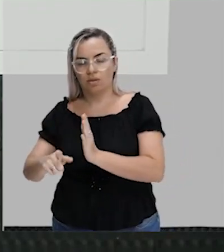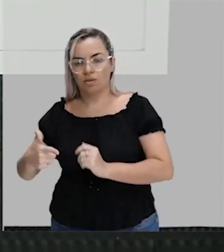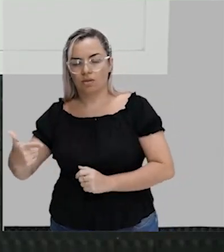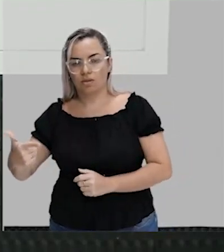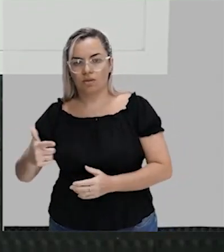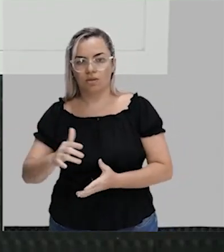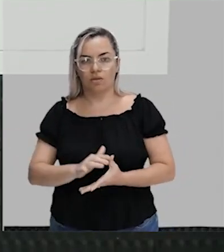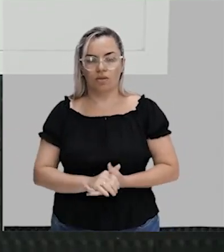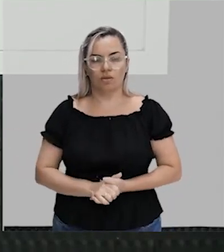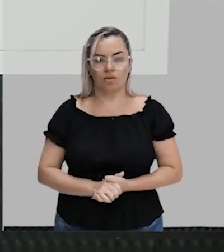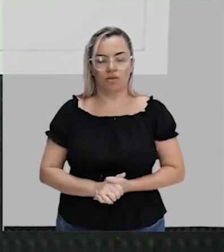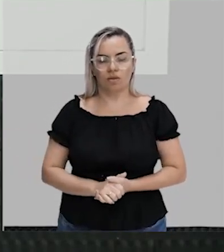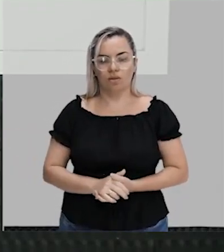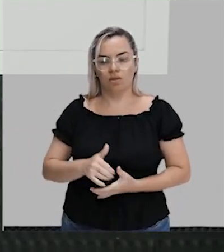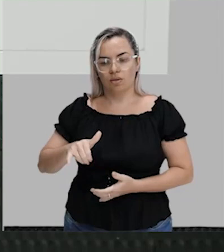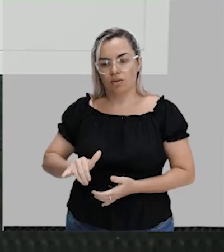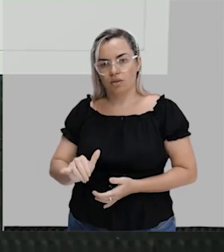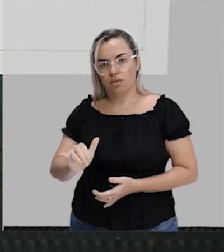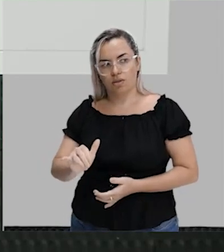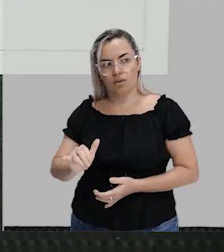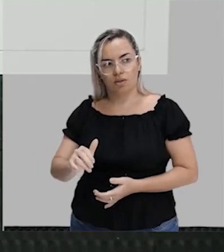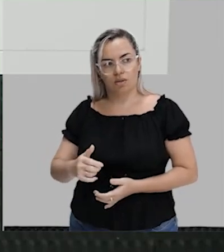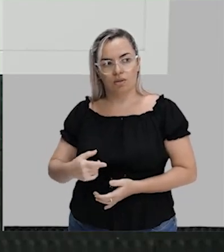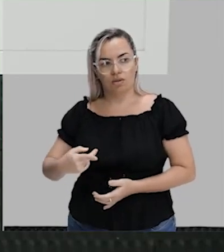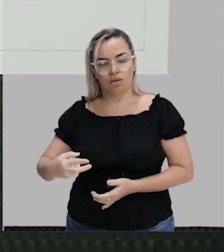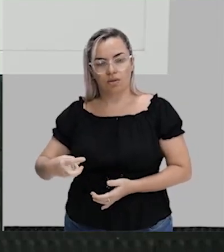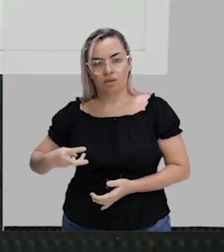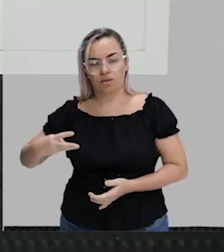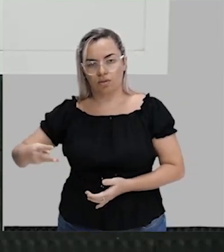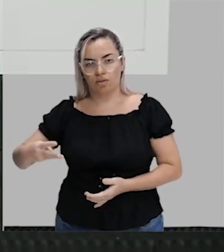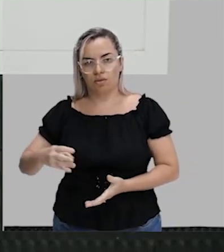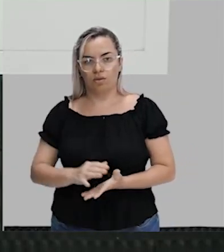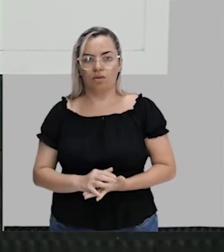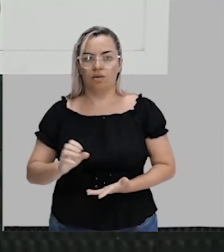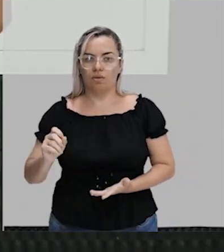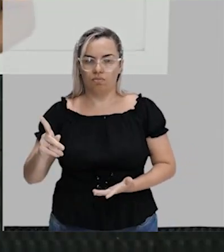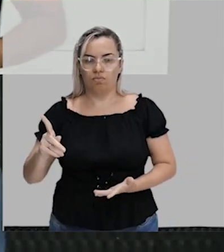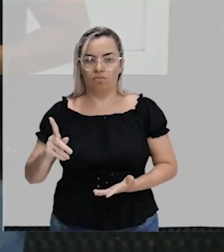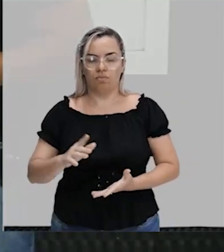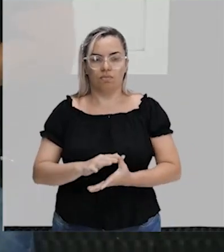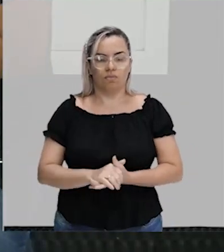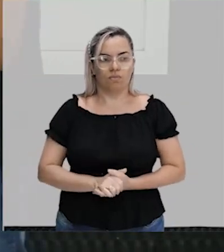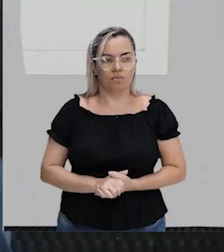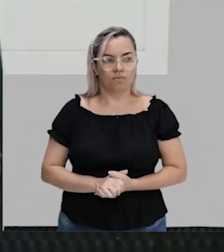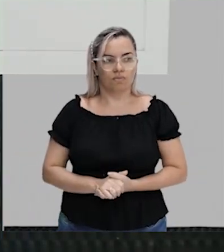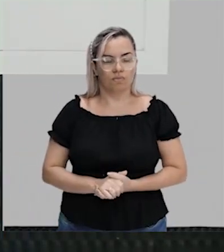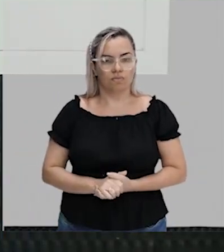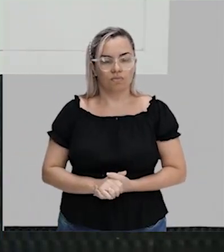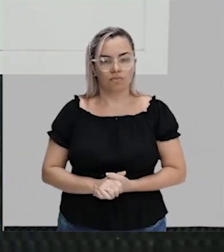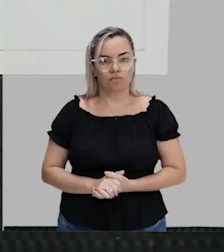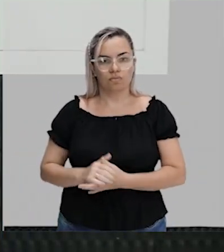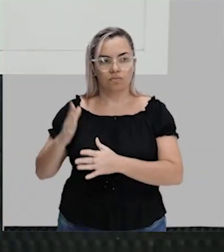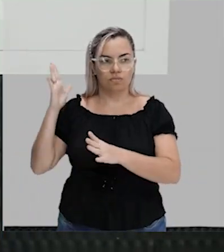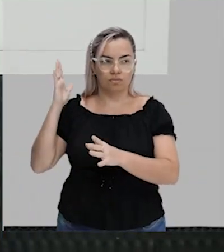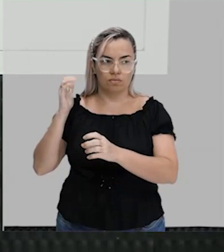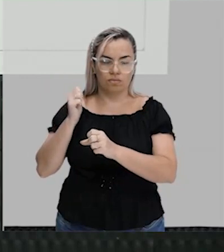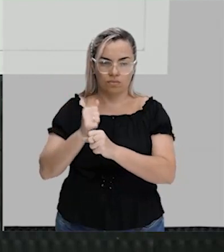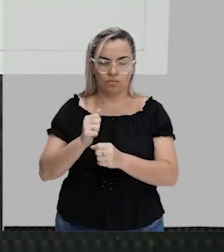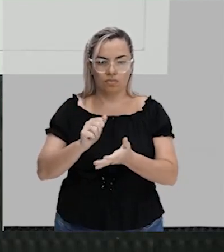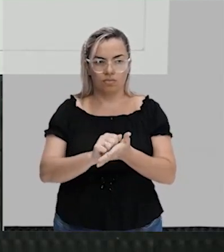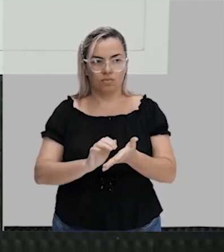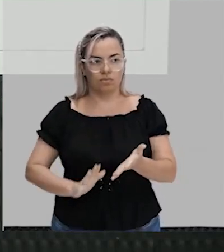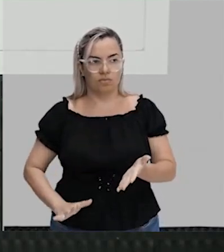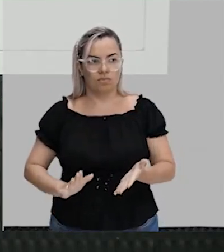3 certinho beleza tá um reforçar esse tipo de exercício